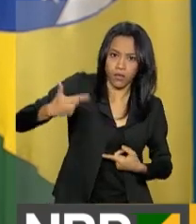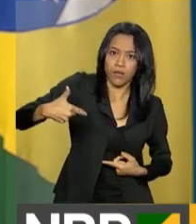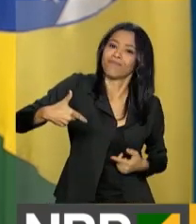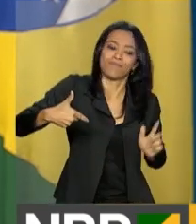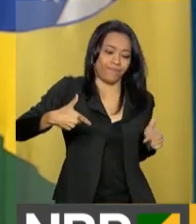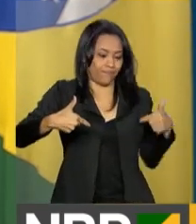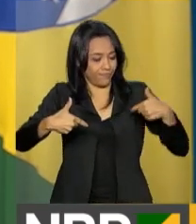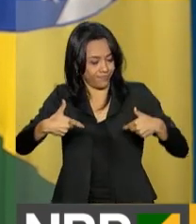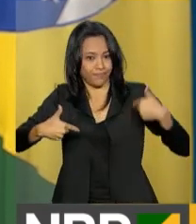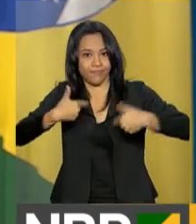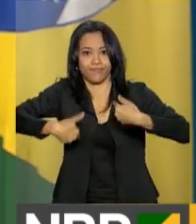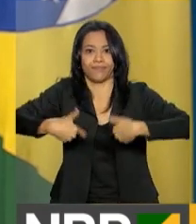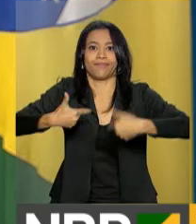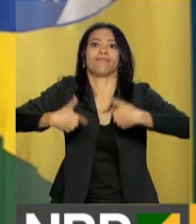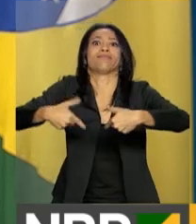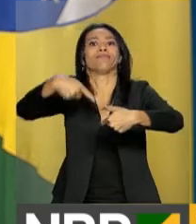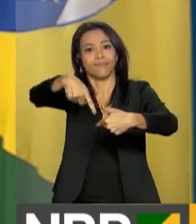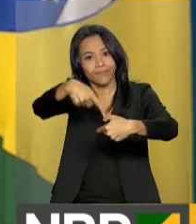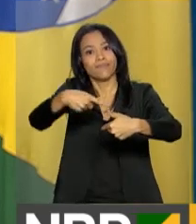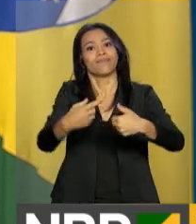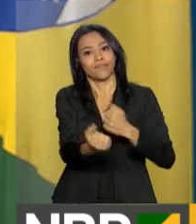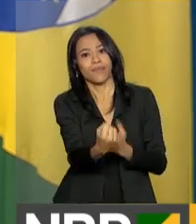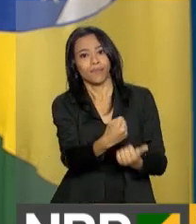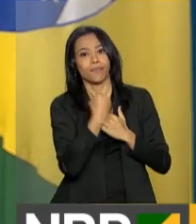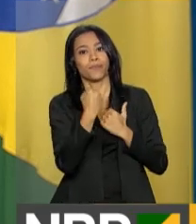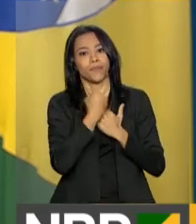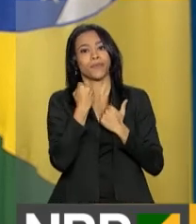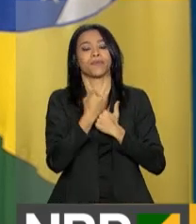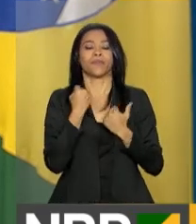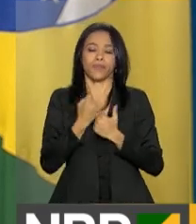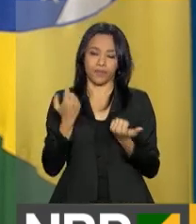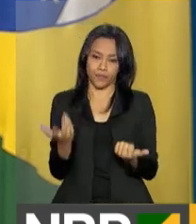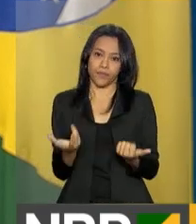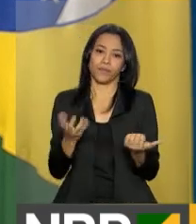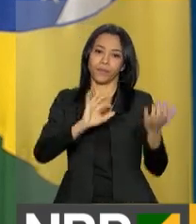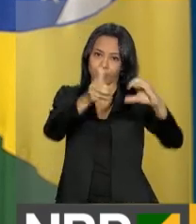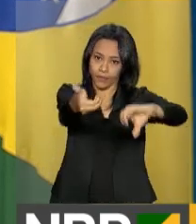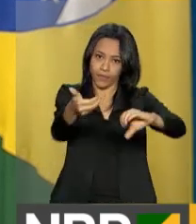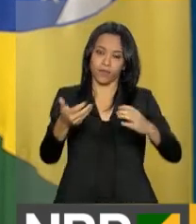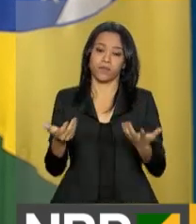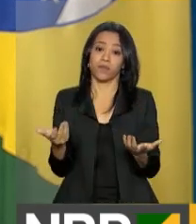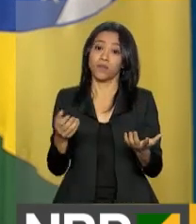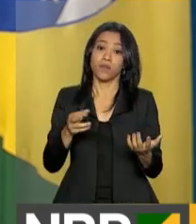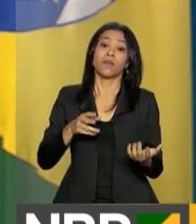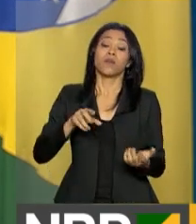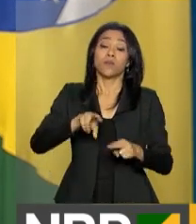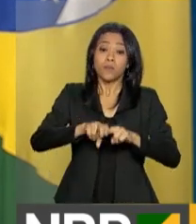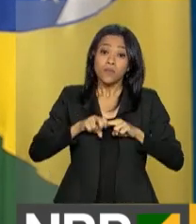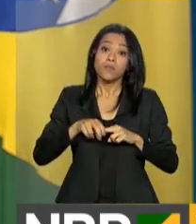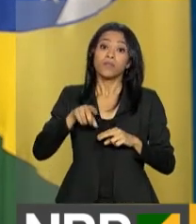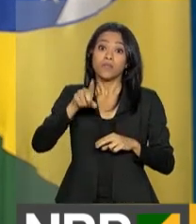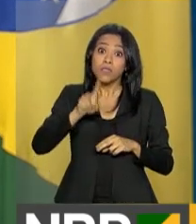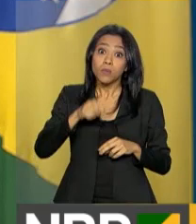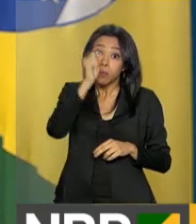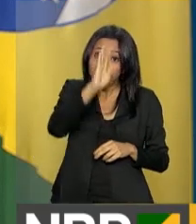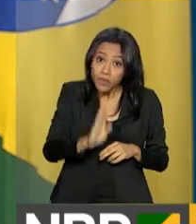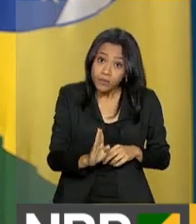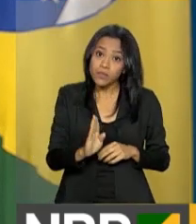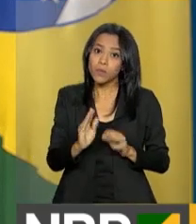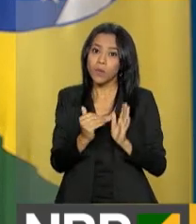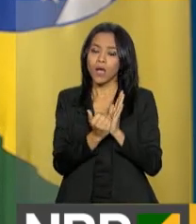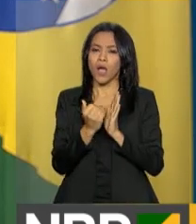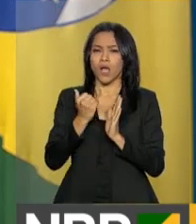o congresso nacional portanto não é sem razão que o brasil subiu da